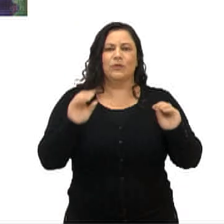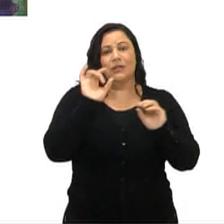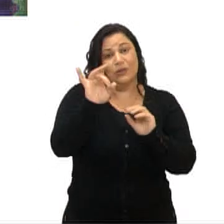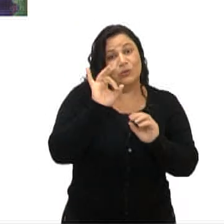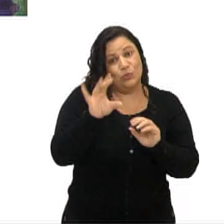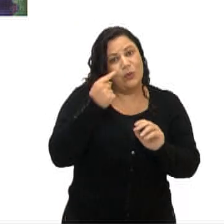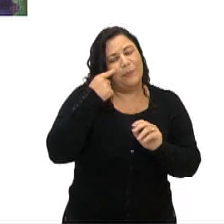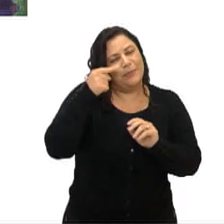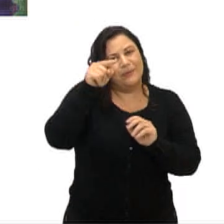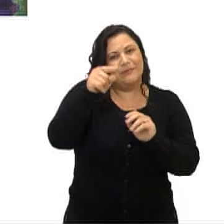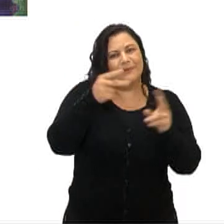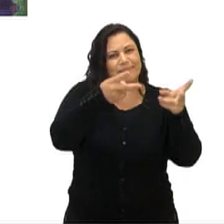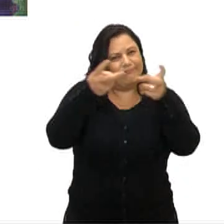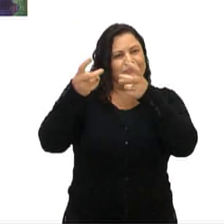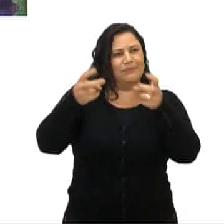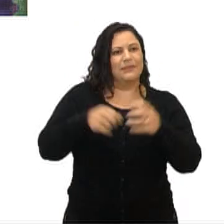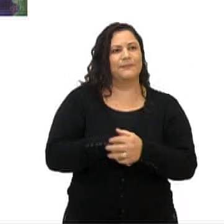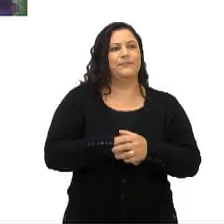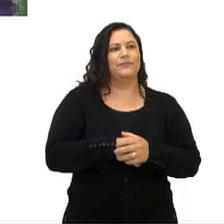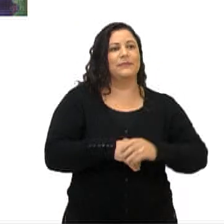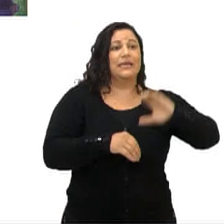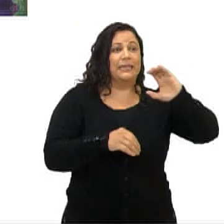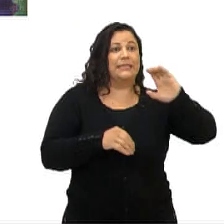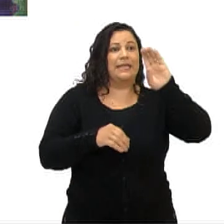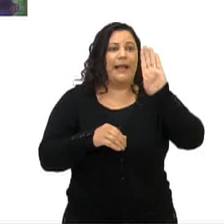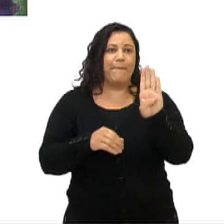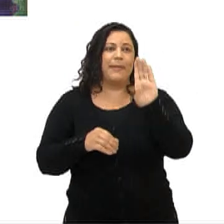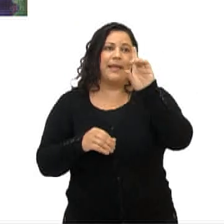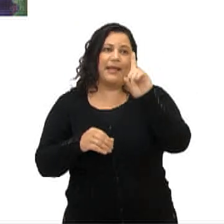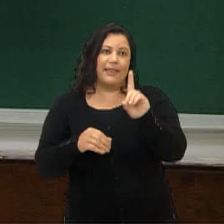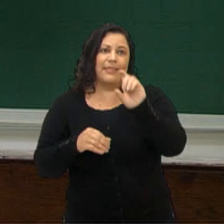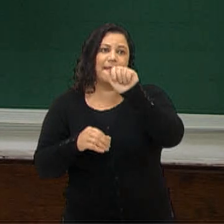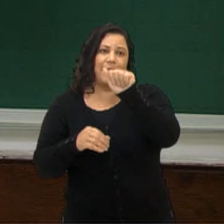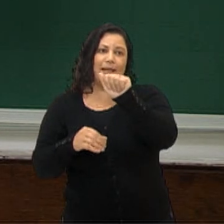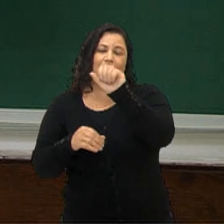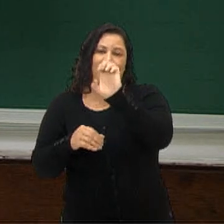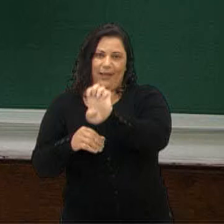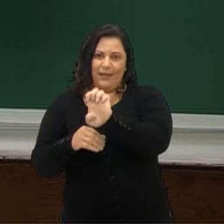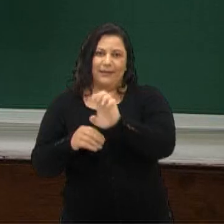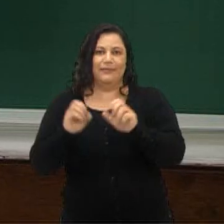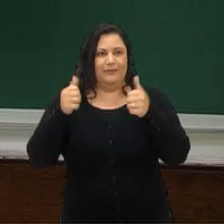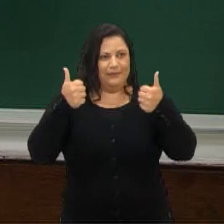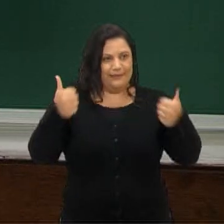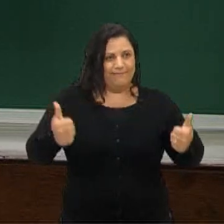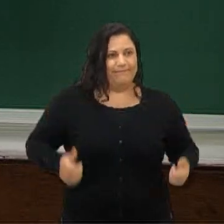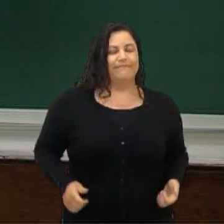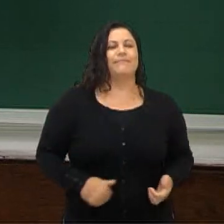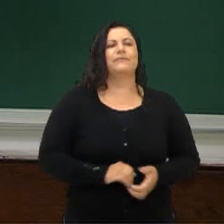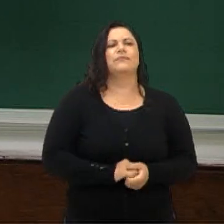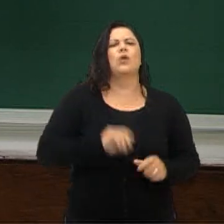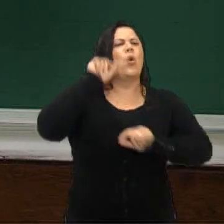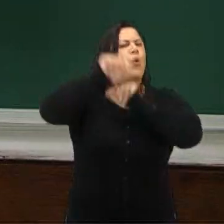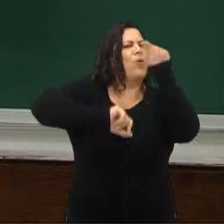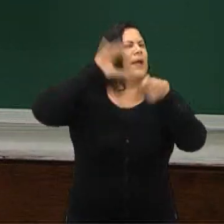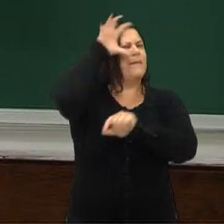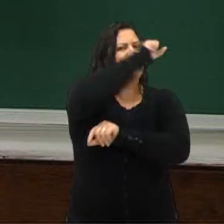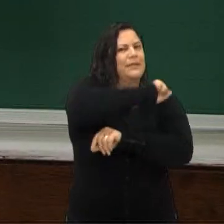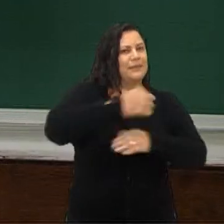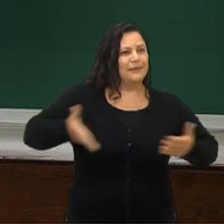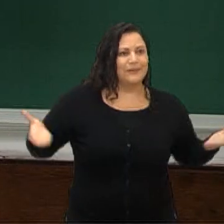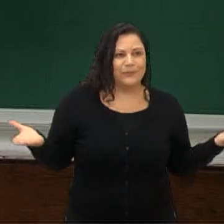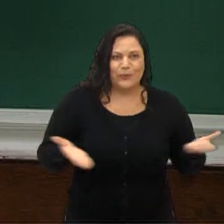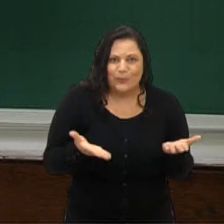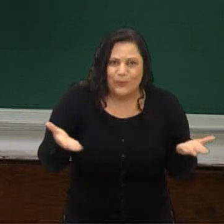para vocês conferirem, CBDAE. CBDAE. Tá? Ficou bem fácil para vocês falarem. O que a gente aprendeu hoje? Nosso